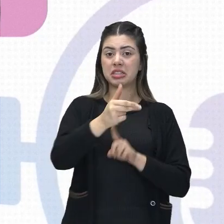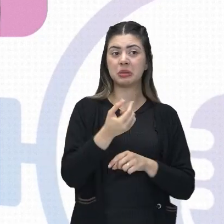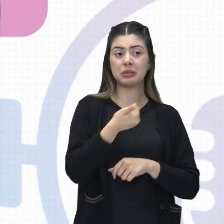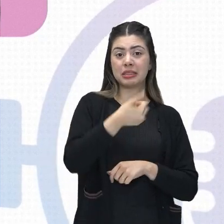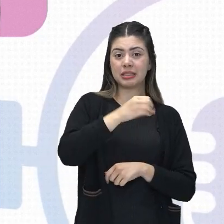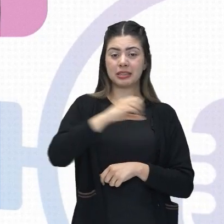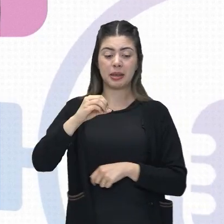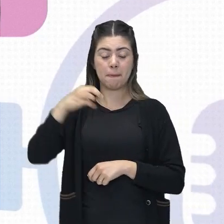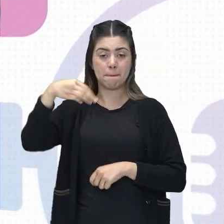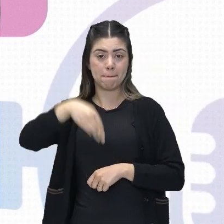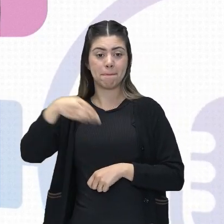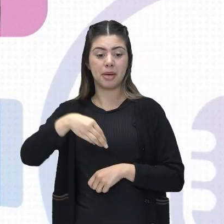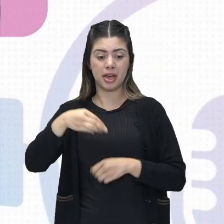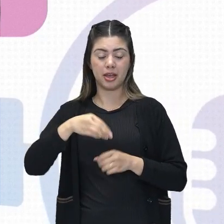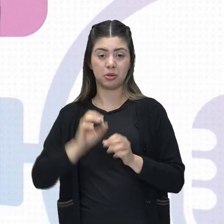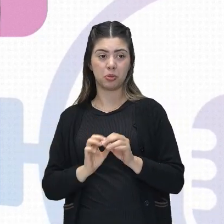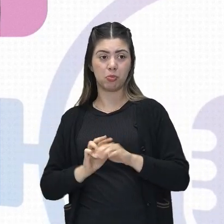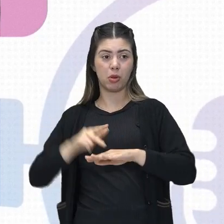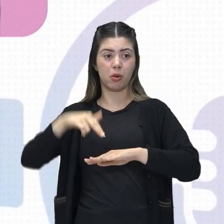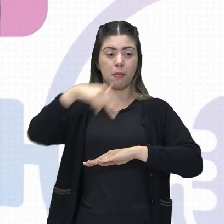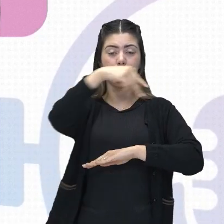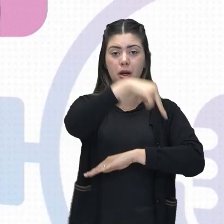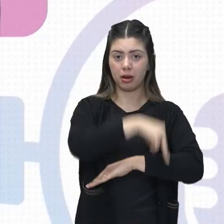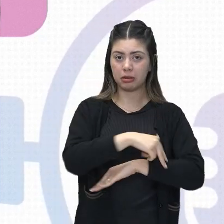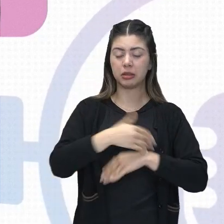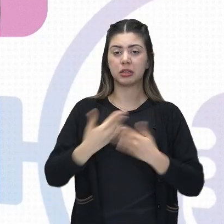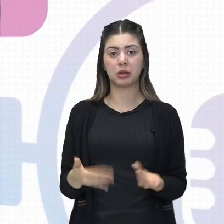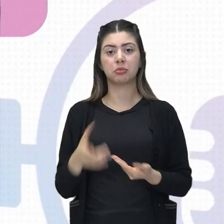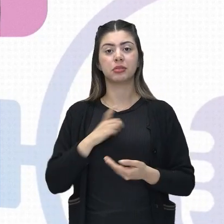um tempo impressionante de